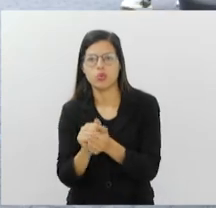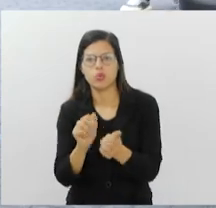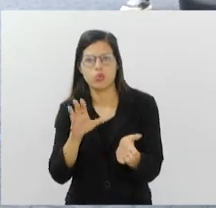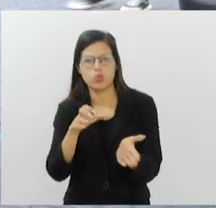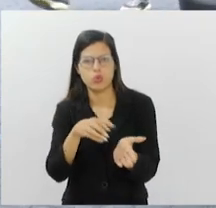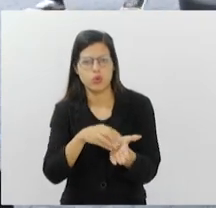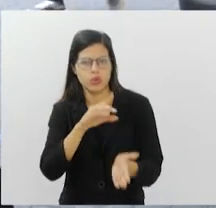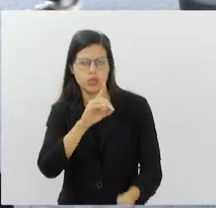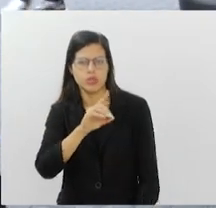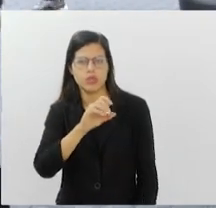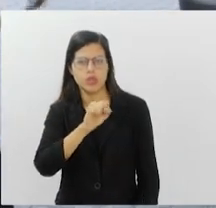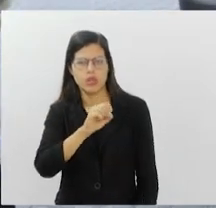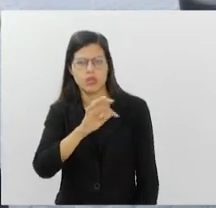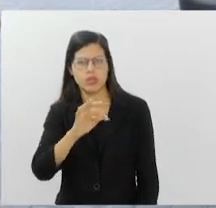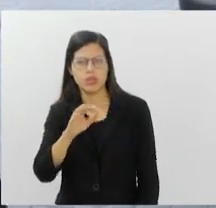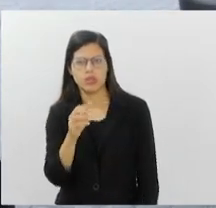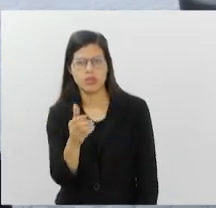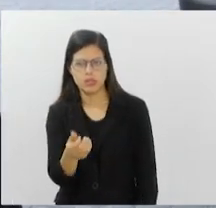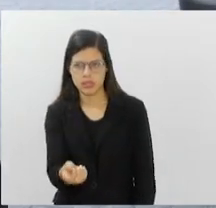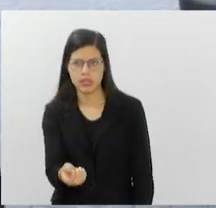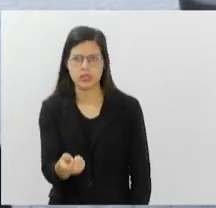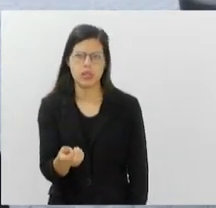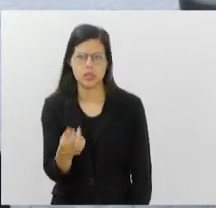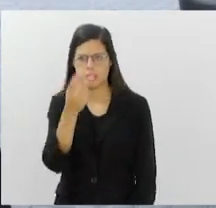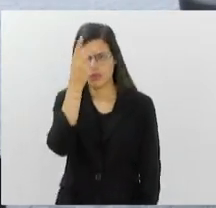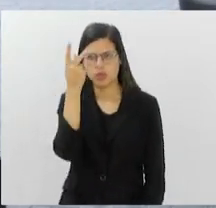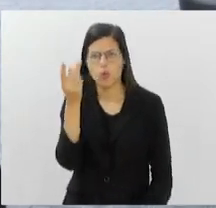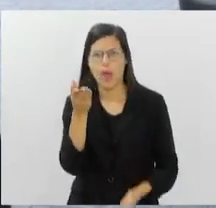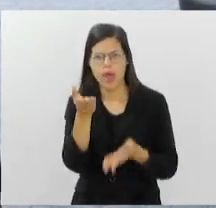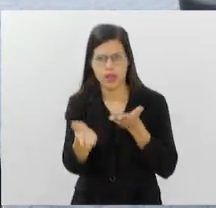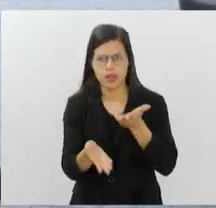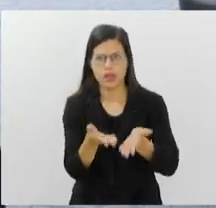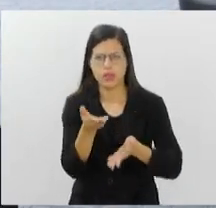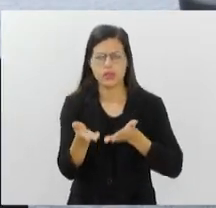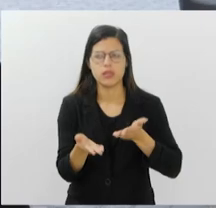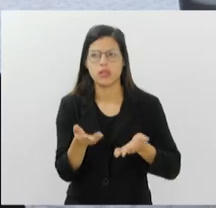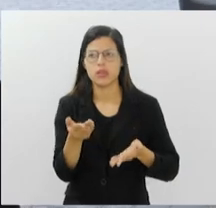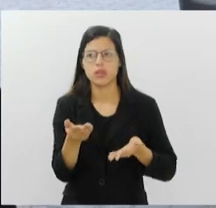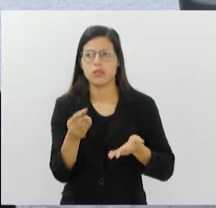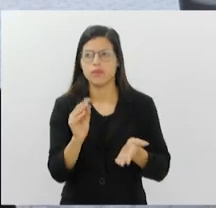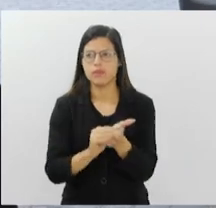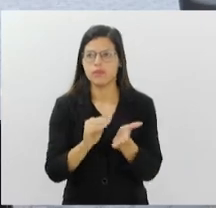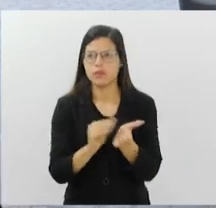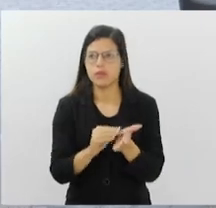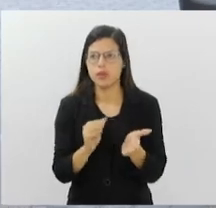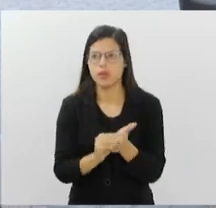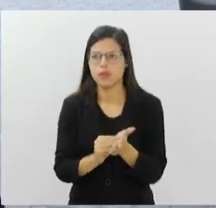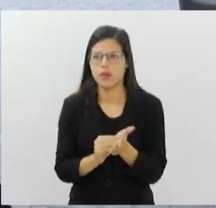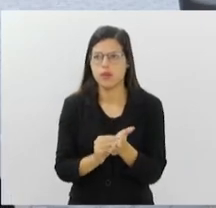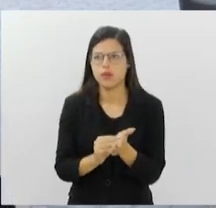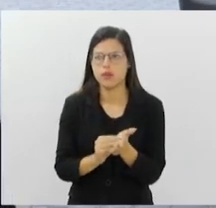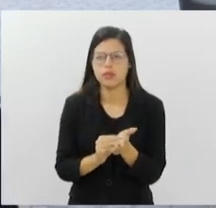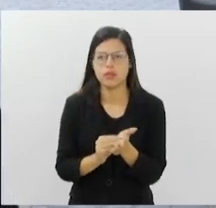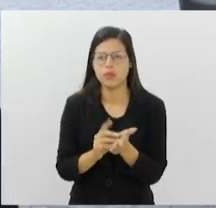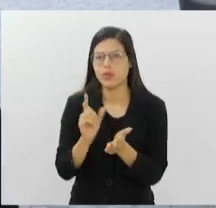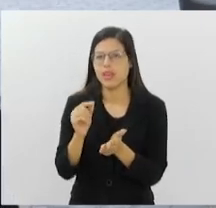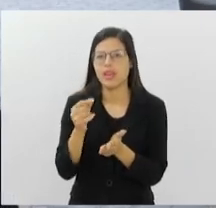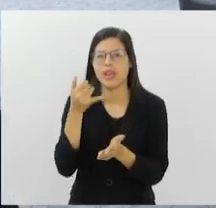seis colegas que estão atendendo. E verdadeiramente está faltando chamada. Não chama por